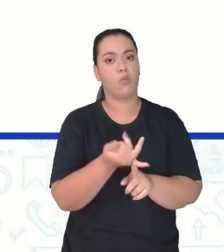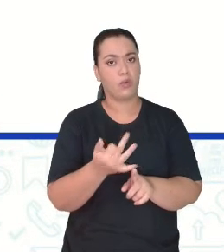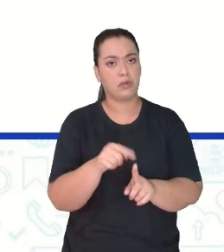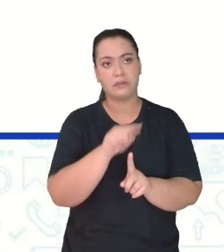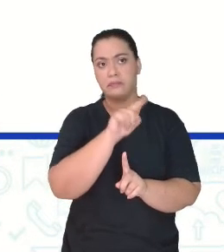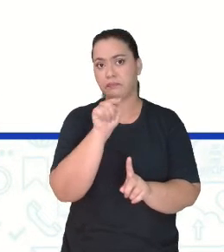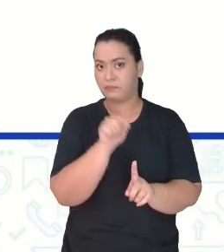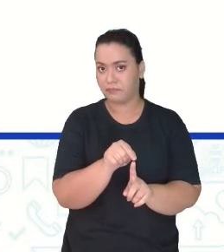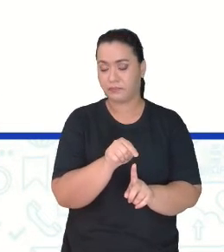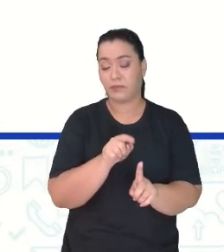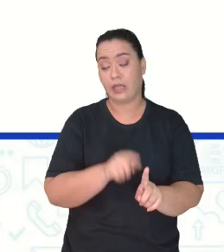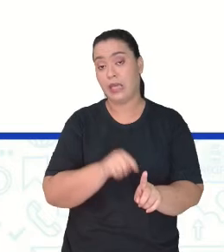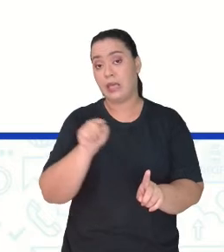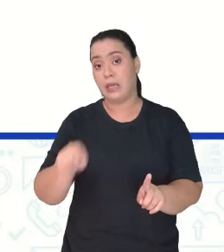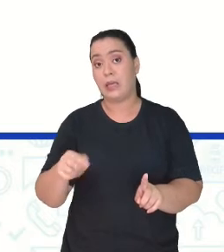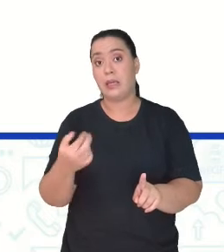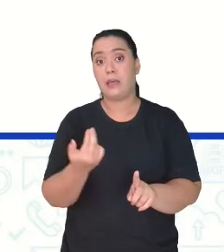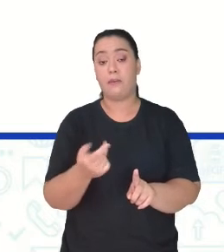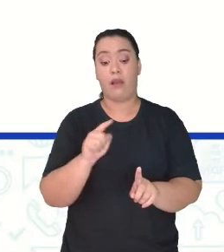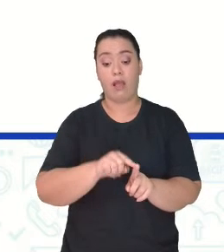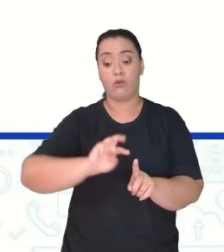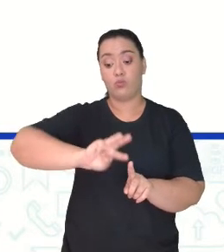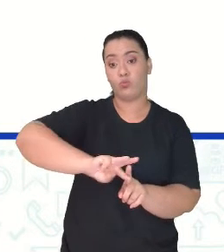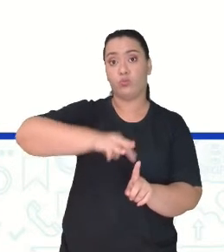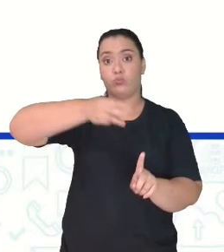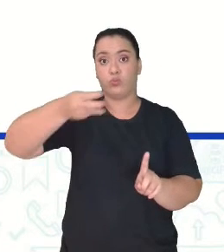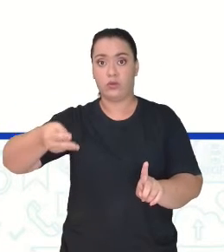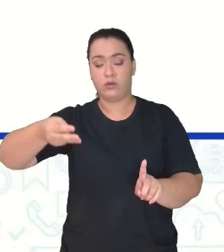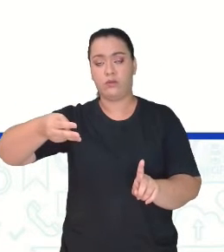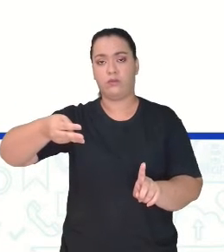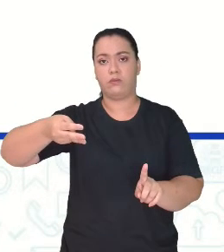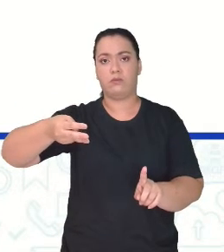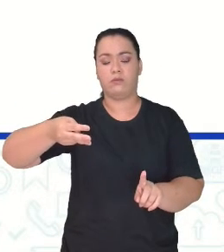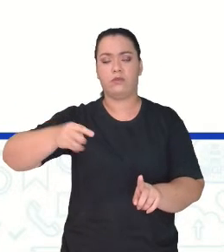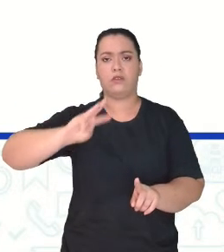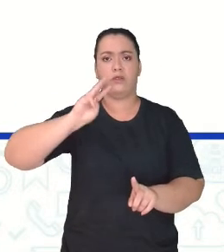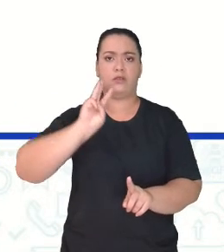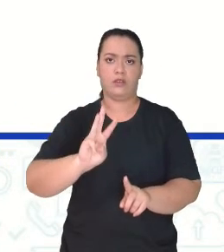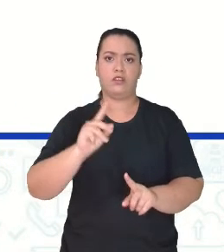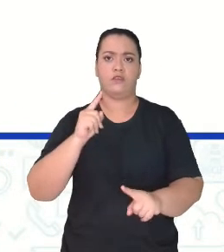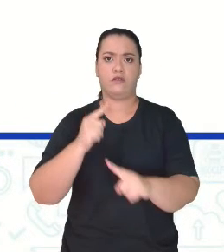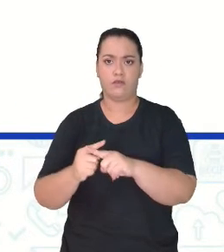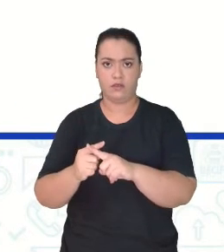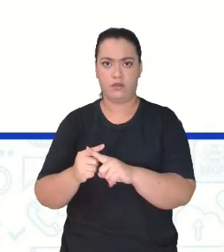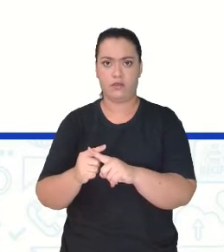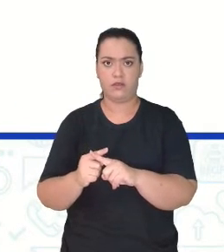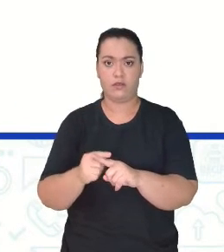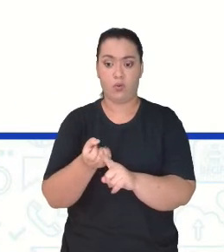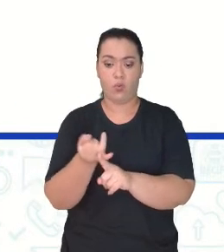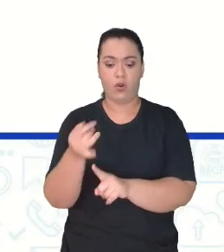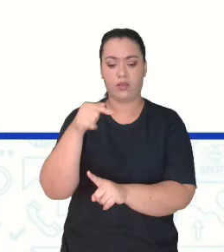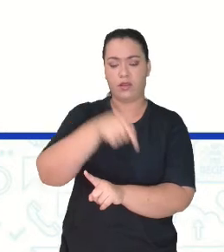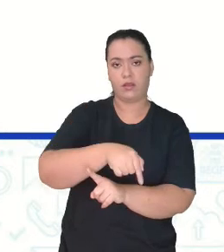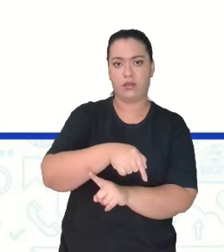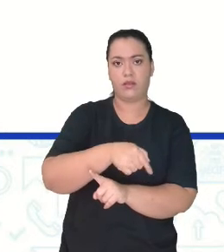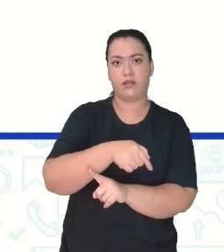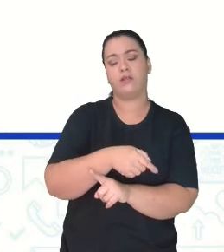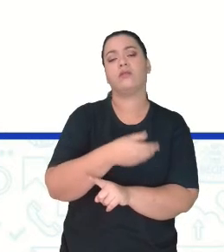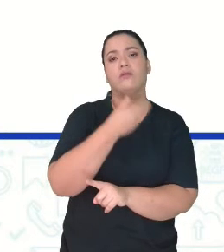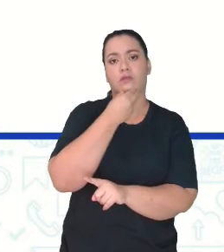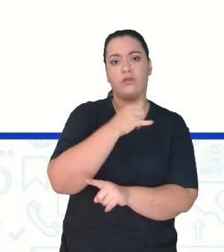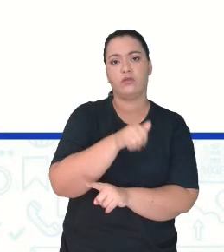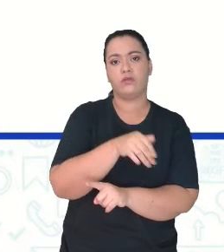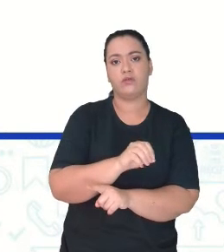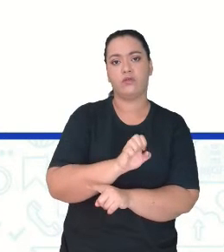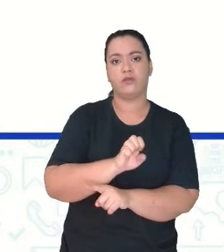uma parte, e o seu irmão tem o triplo, ou seja, tem 3 vezes essa quantidade. Beleza?